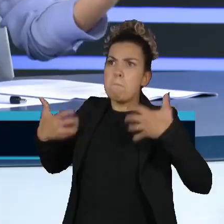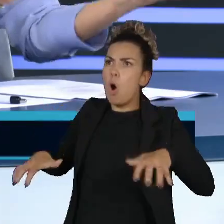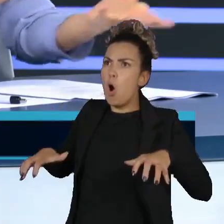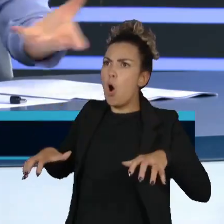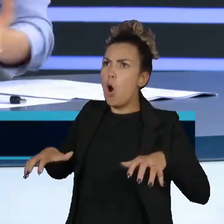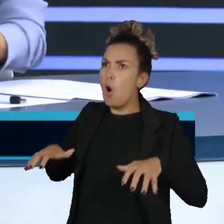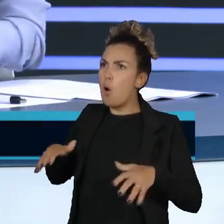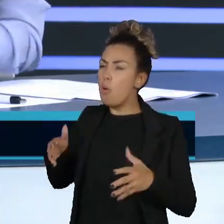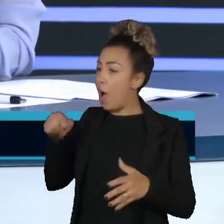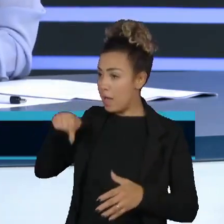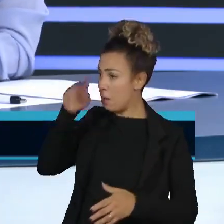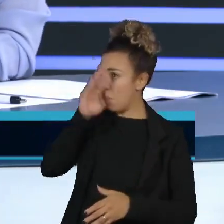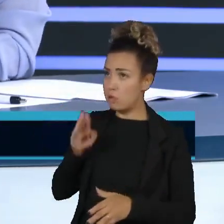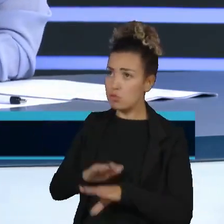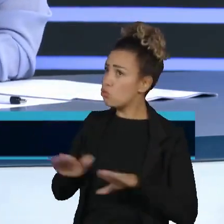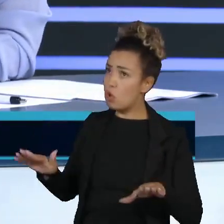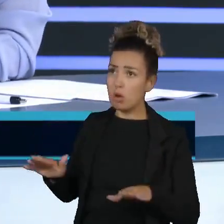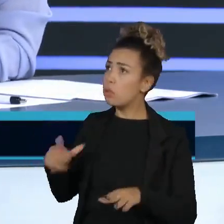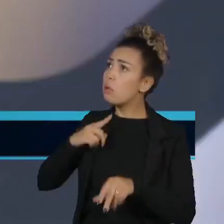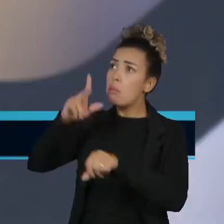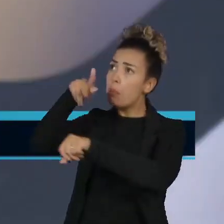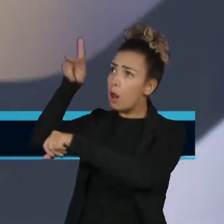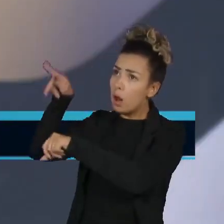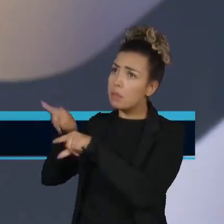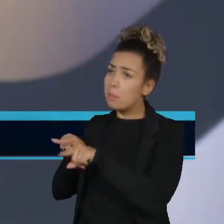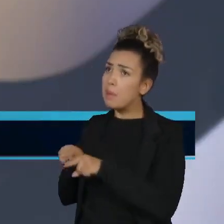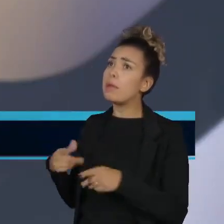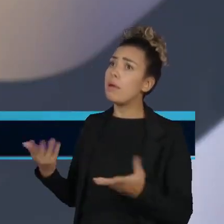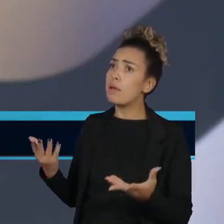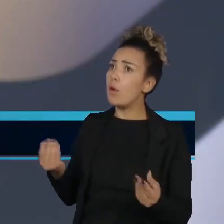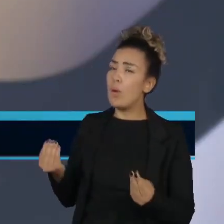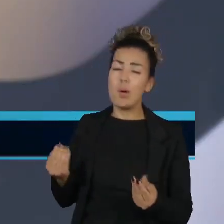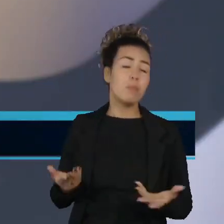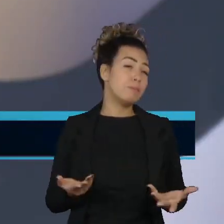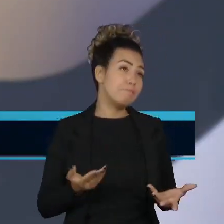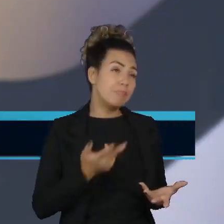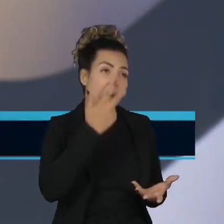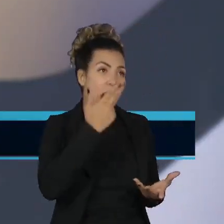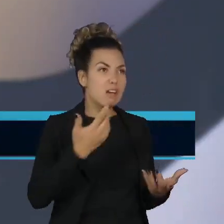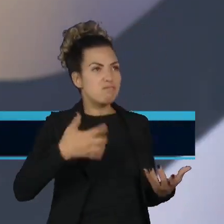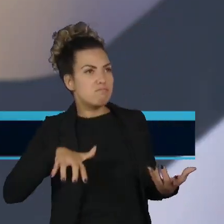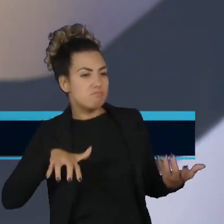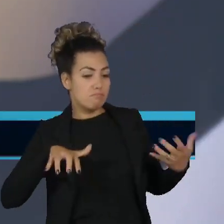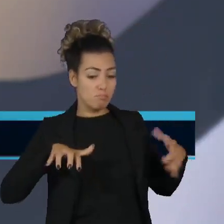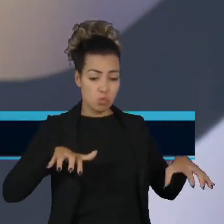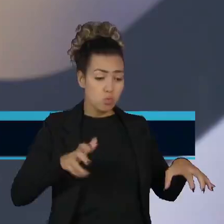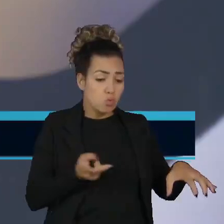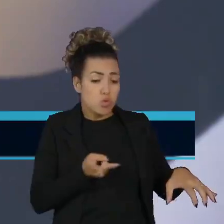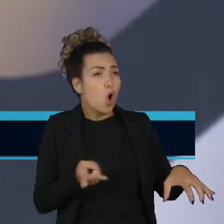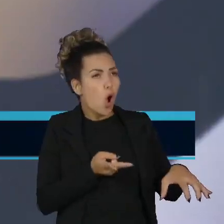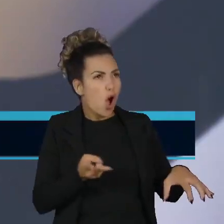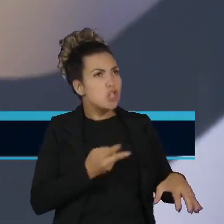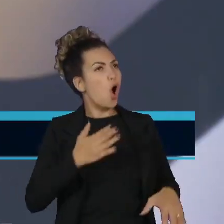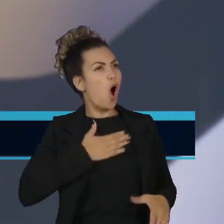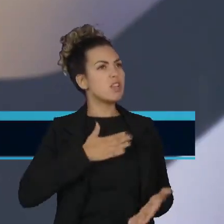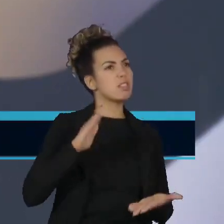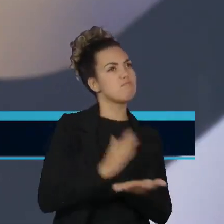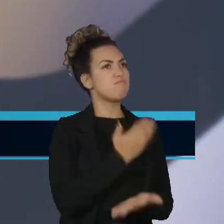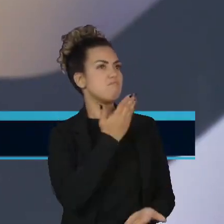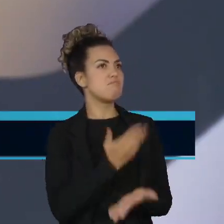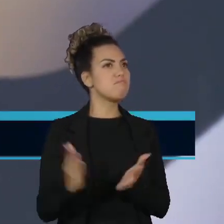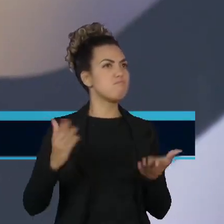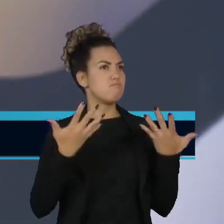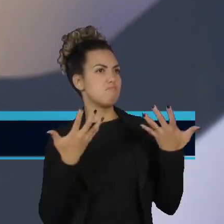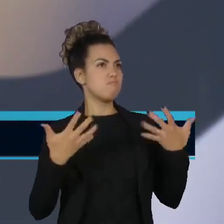Como é que nós chegamos a esse cenário, Vera? Eu acho que os dois lados gostaram de haver uma polarização que dizimasse o